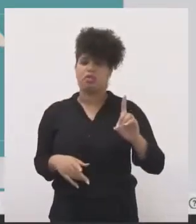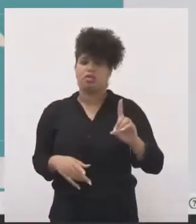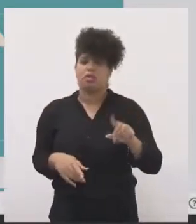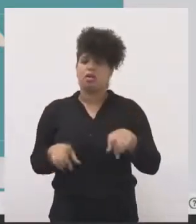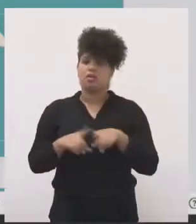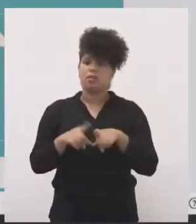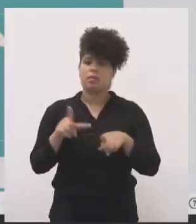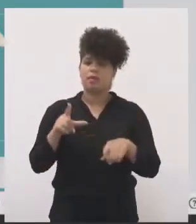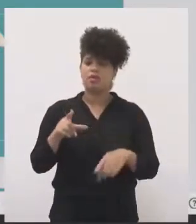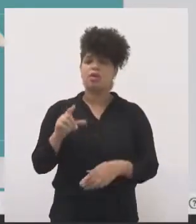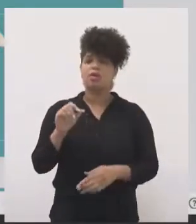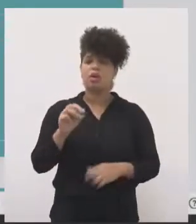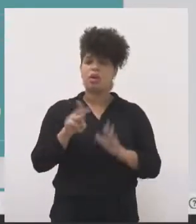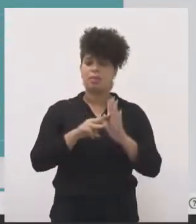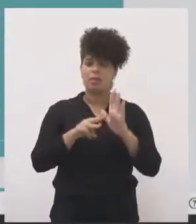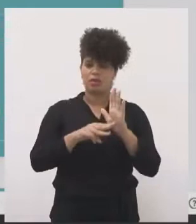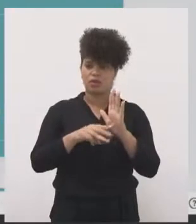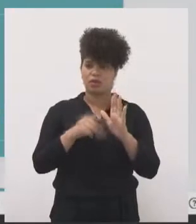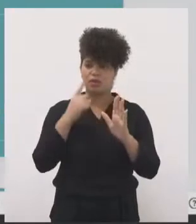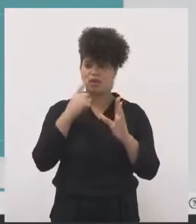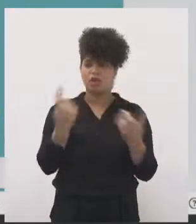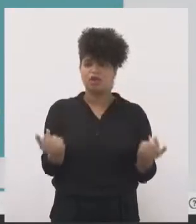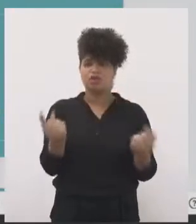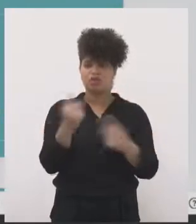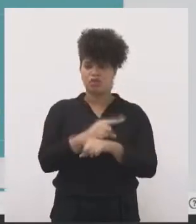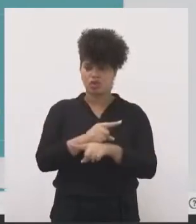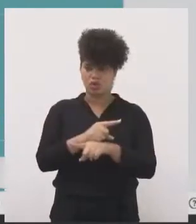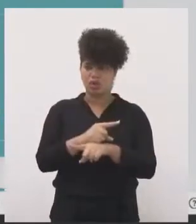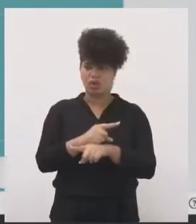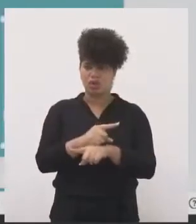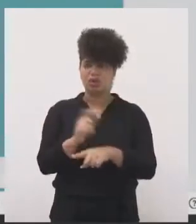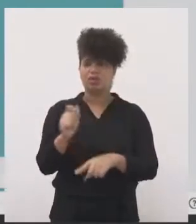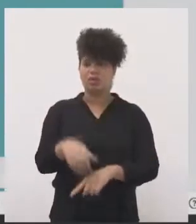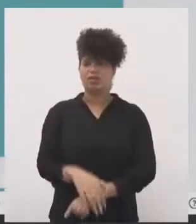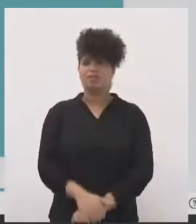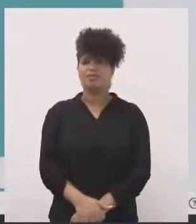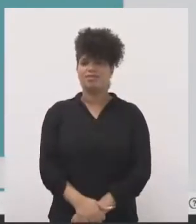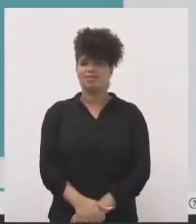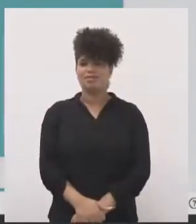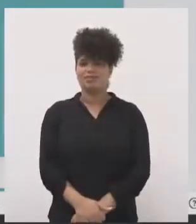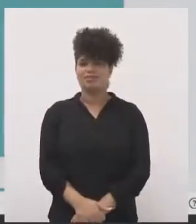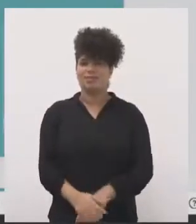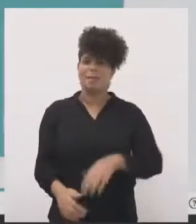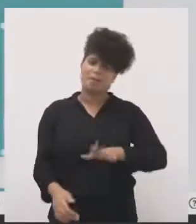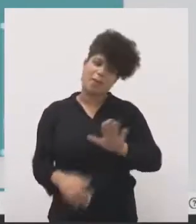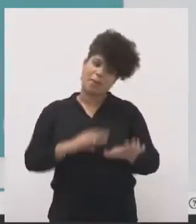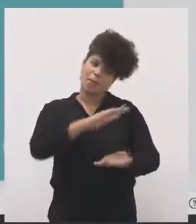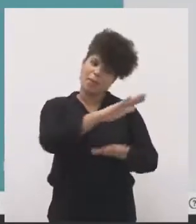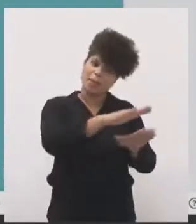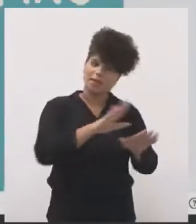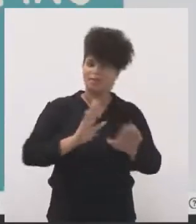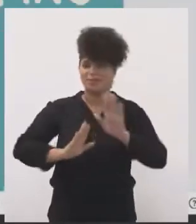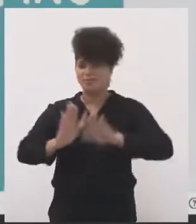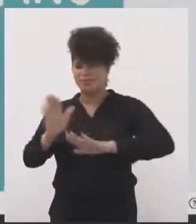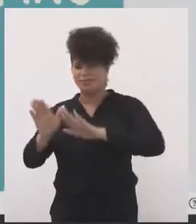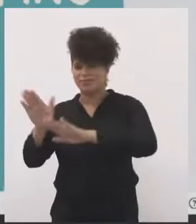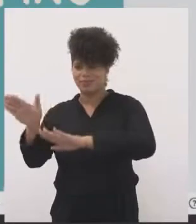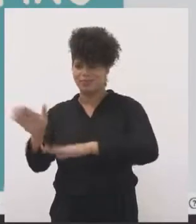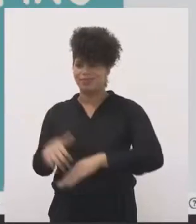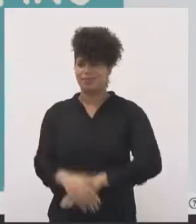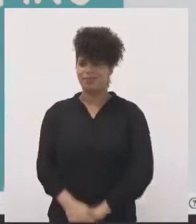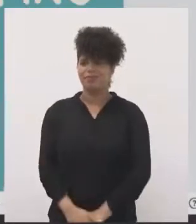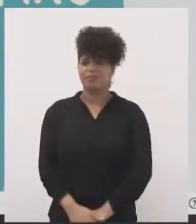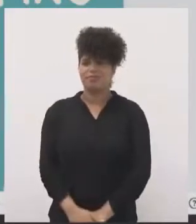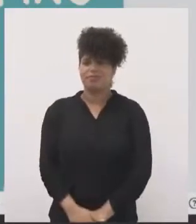menu, inverter e pedir para inverter as patinhas para lá. Tá vendo? E aqui na capa,